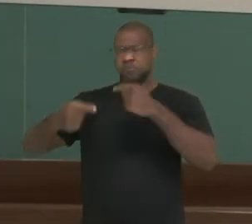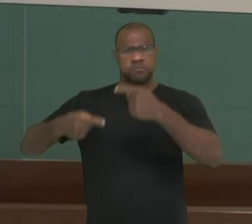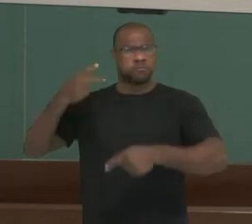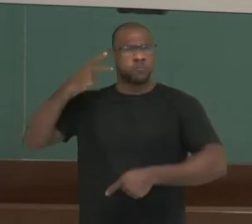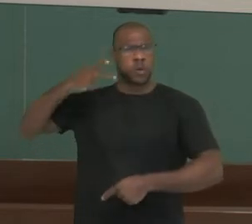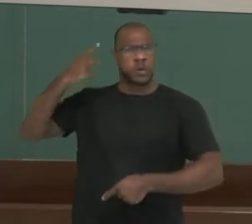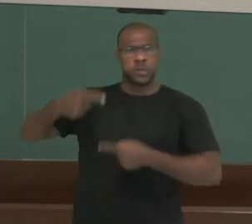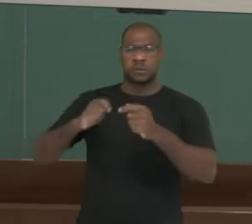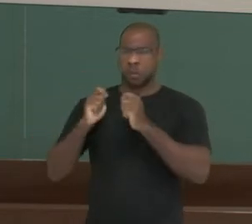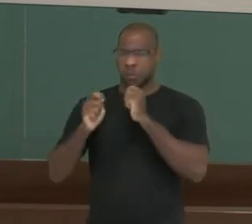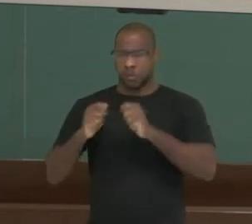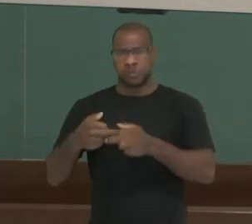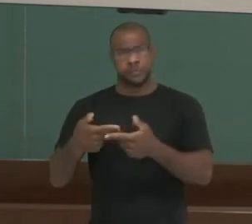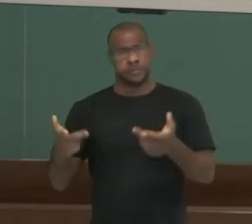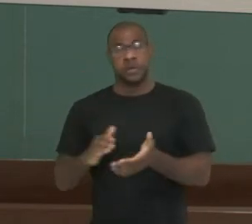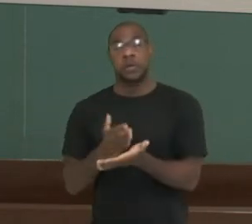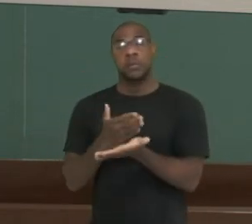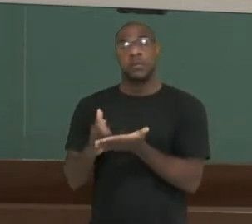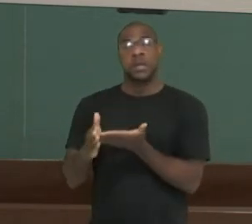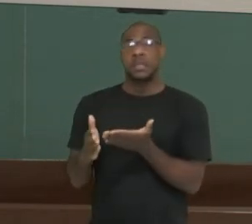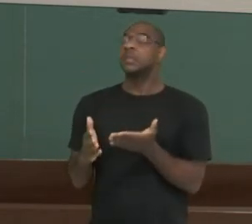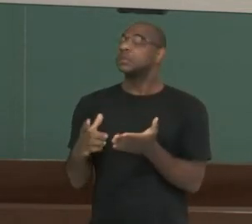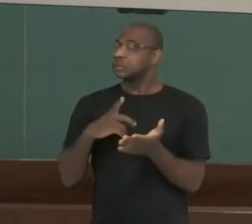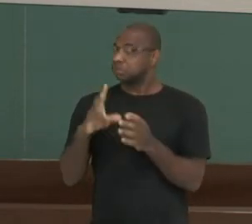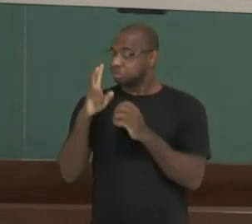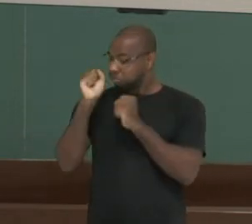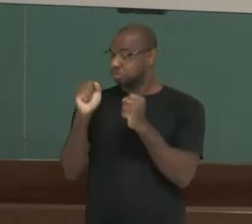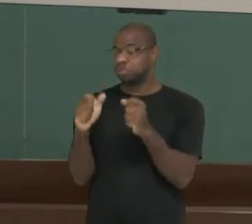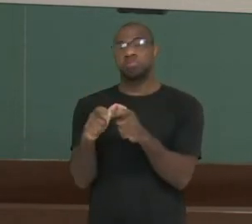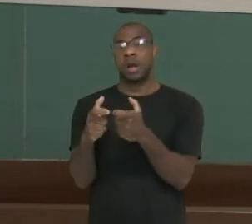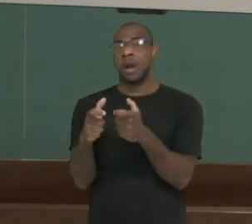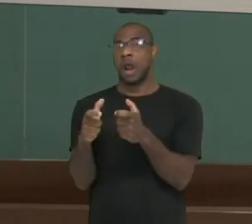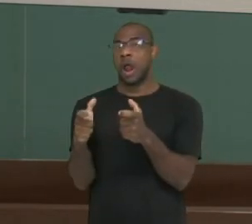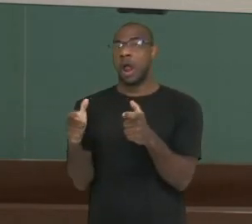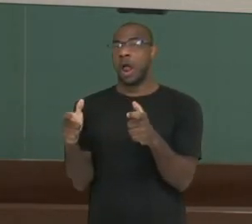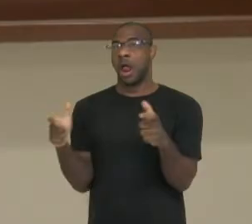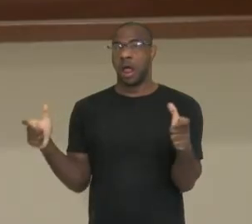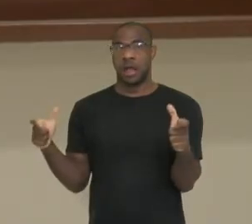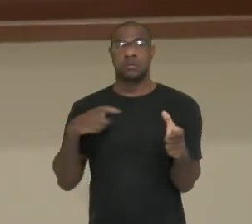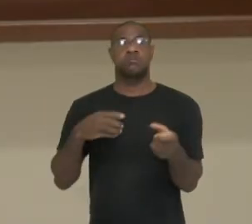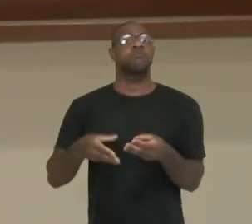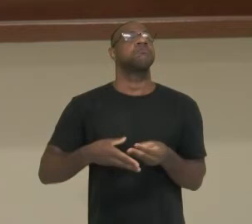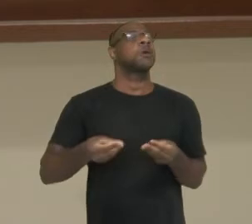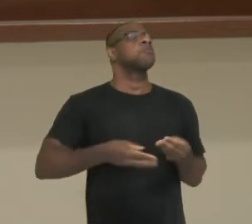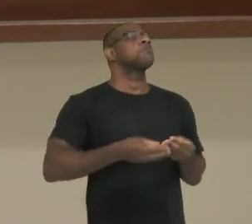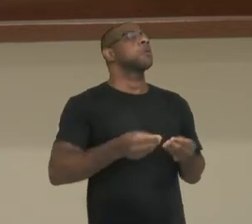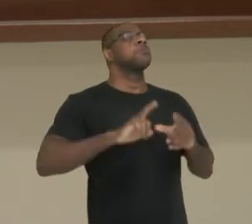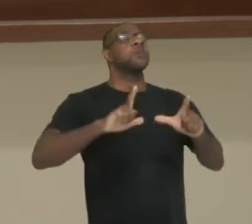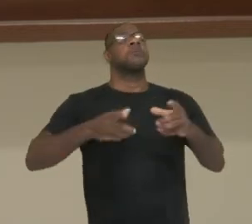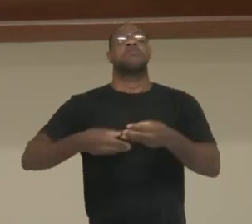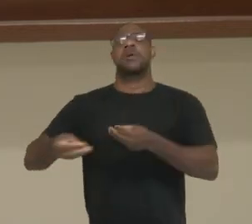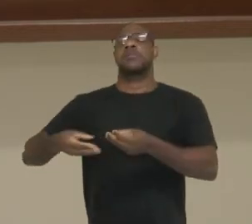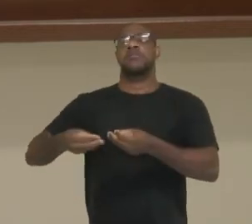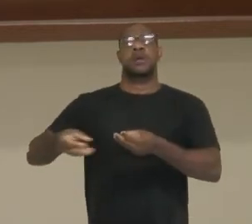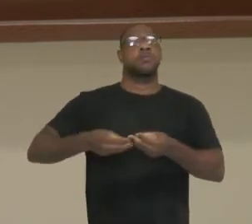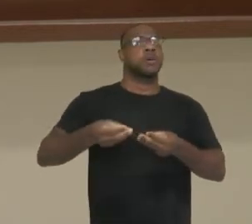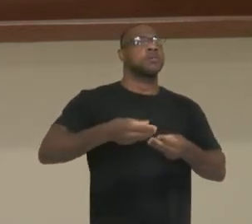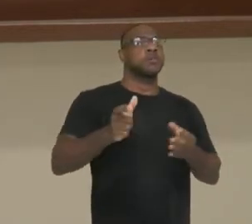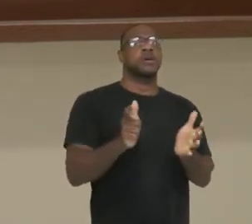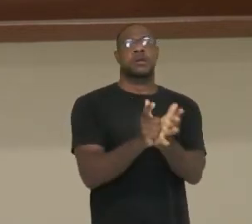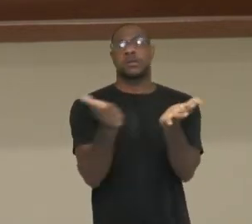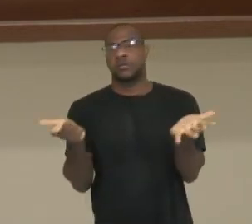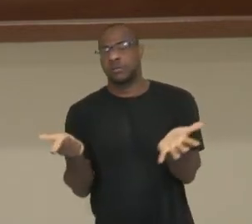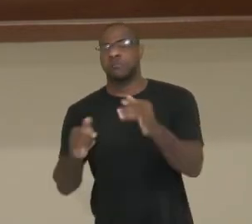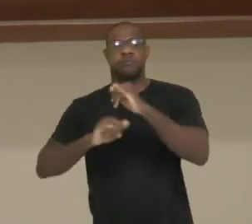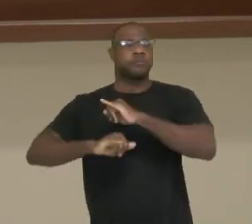políticos, jornalistas, começa a ganhar uma força maior. Eles começam a distribuir folhetins, participar de revistas,